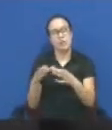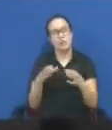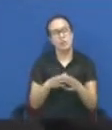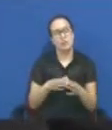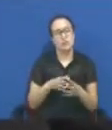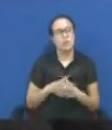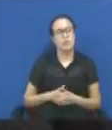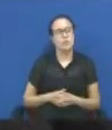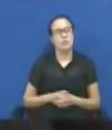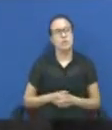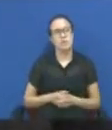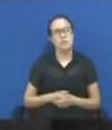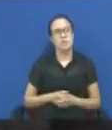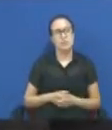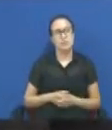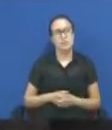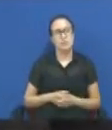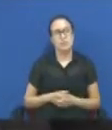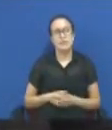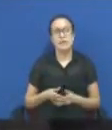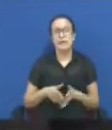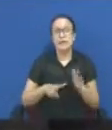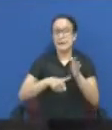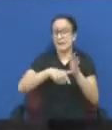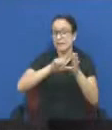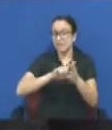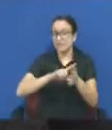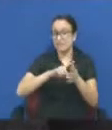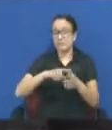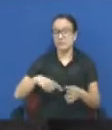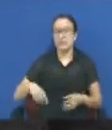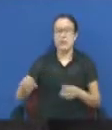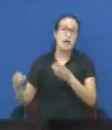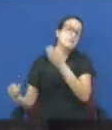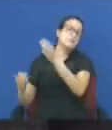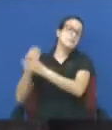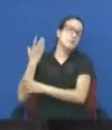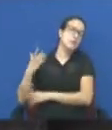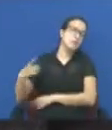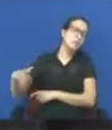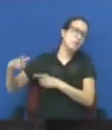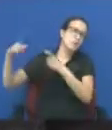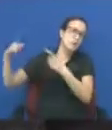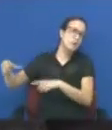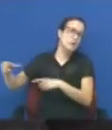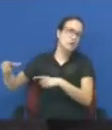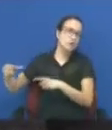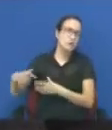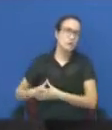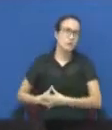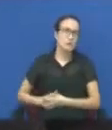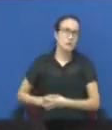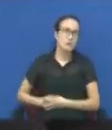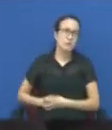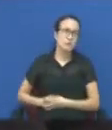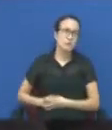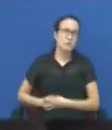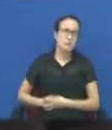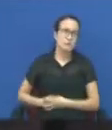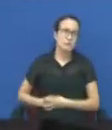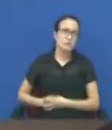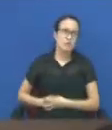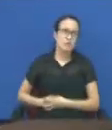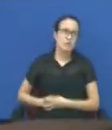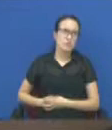lá onde vamos ter como chama lá o espaço que nós... Oi?